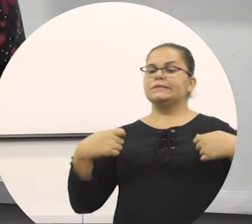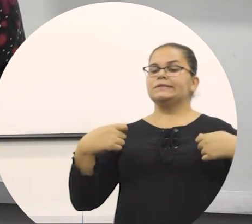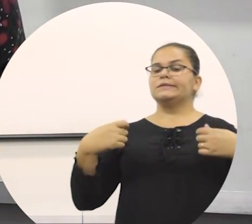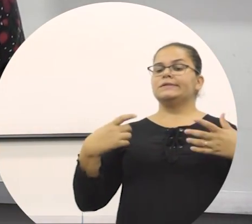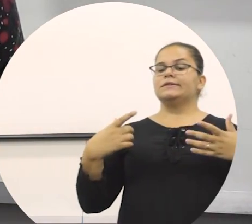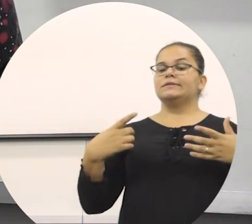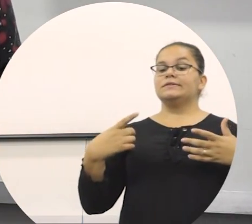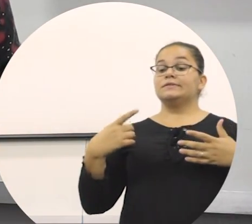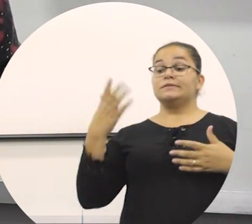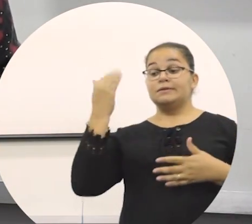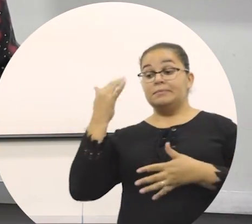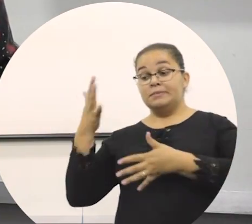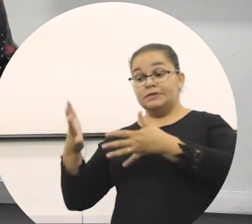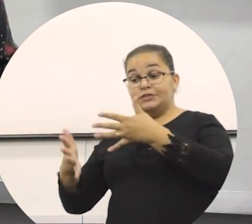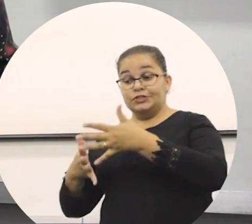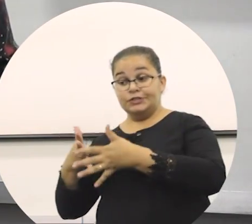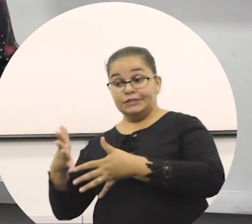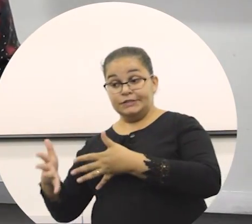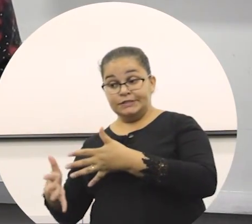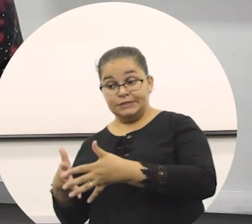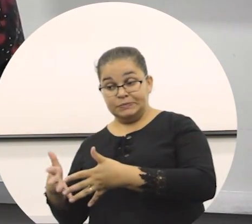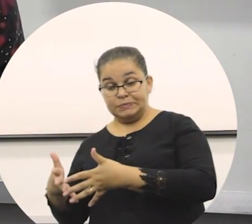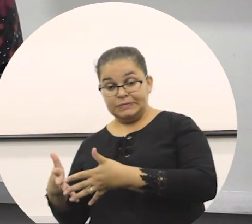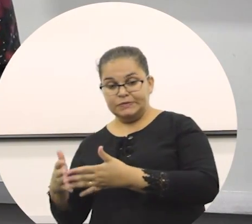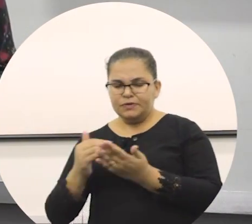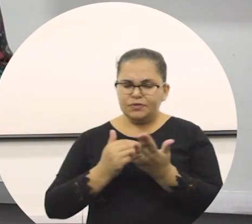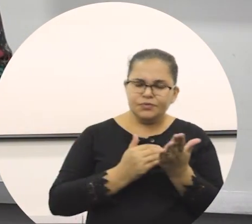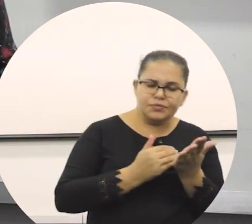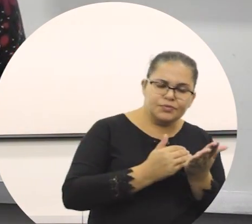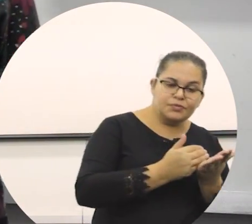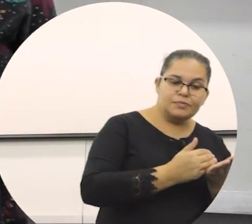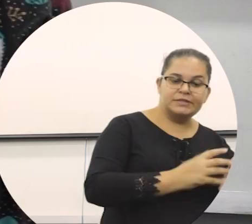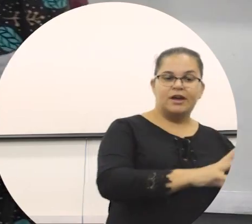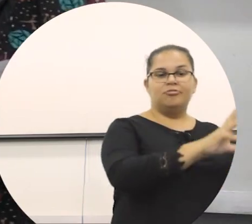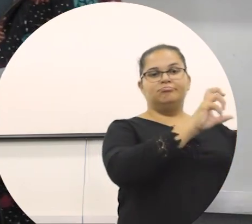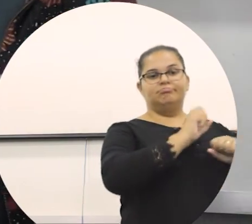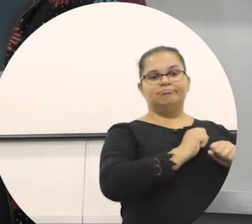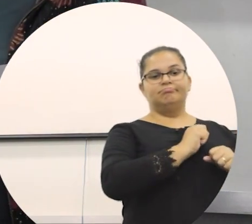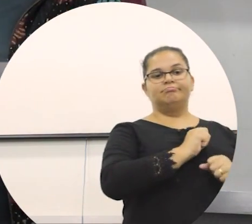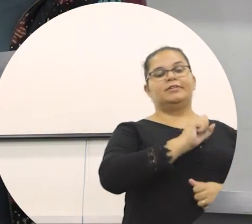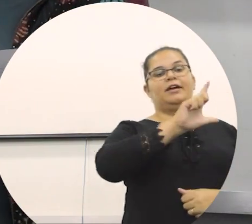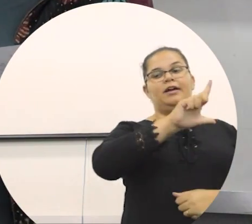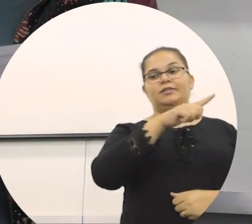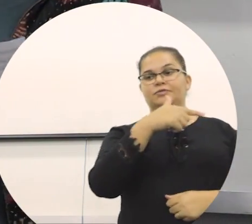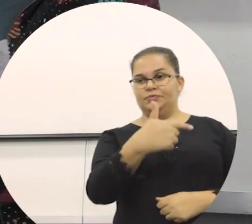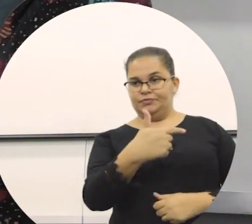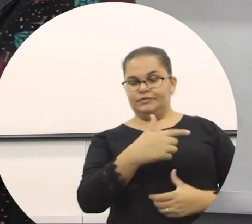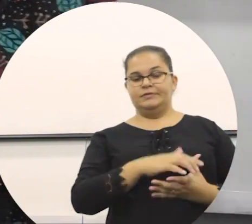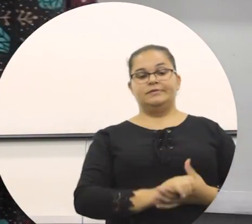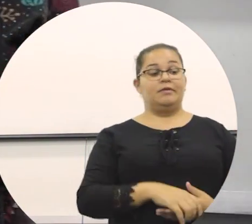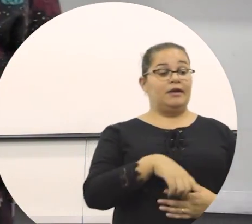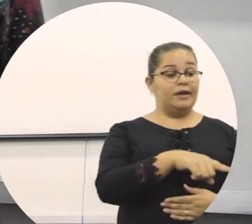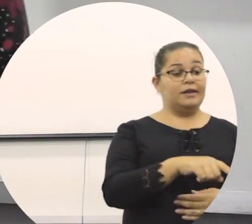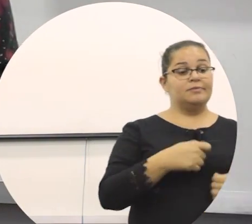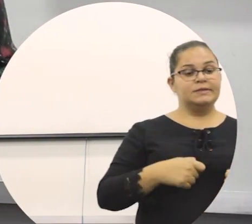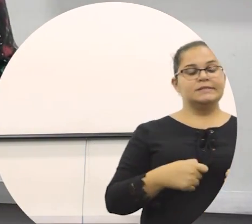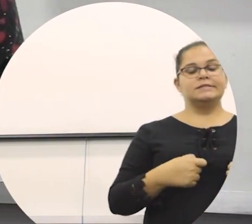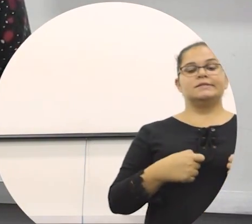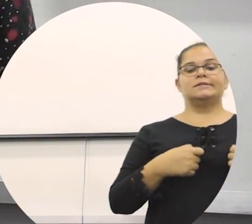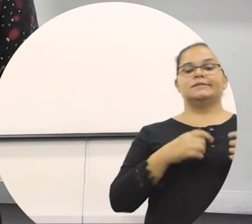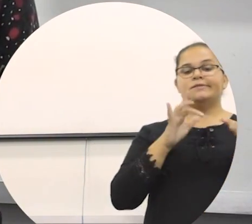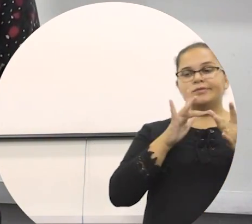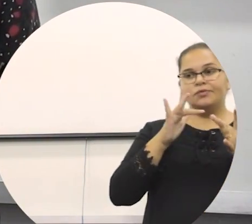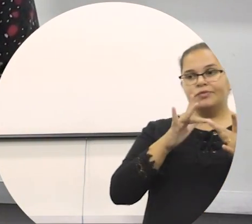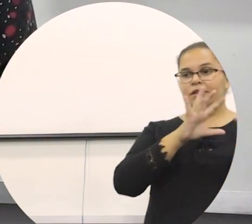alfabetização, o processo de aquisição de L2, né? Então, nós entramos como expor o aluno ao contexto linguístico, né,